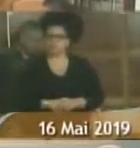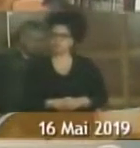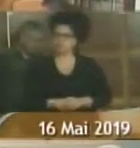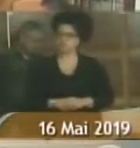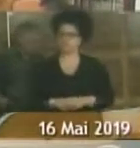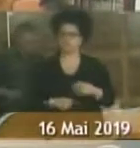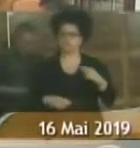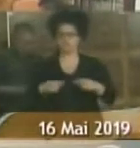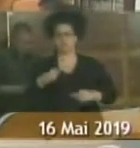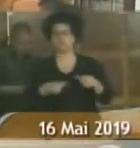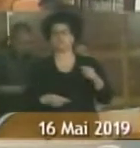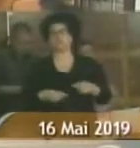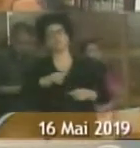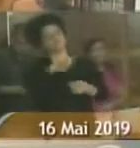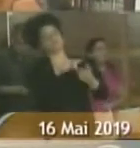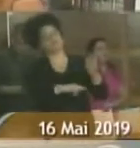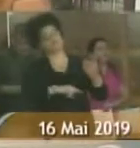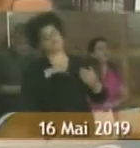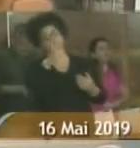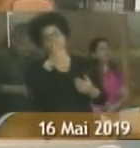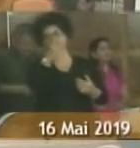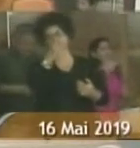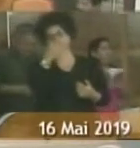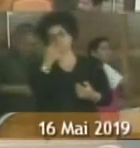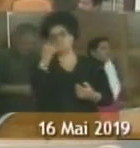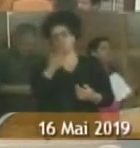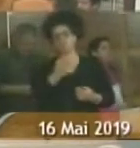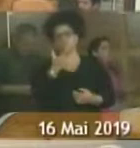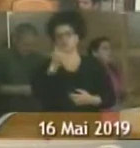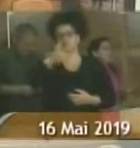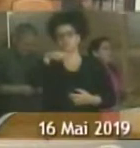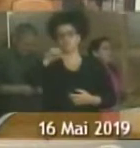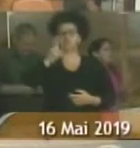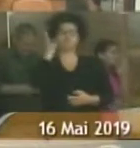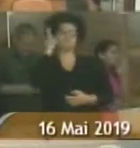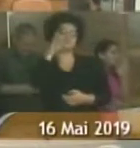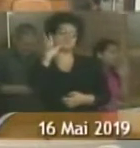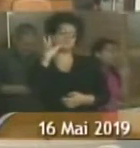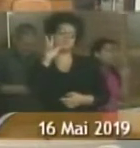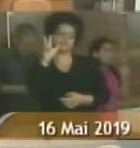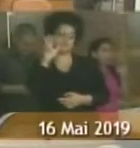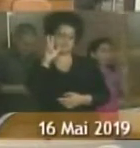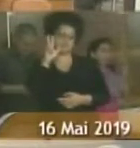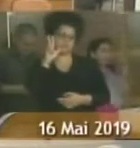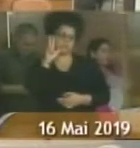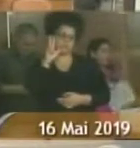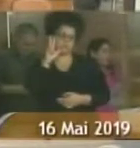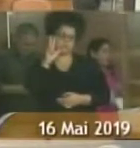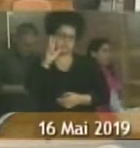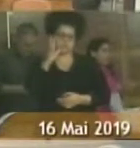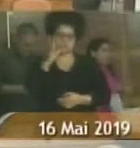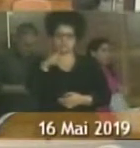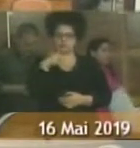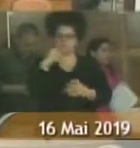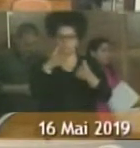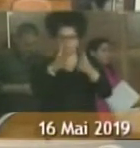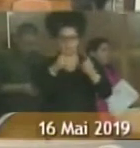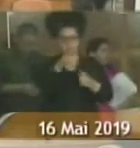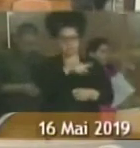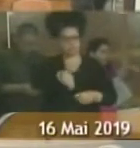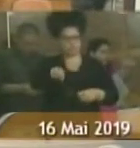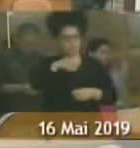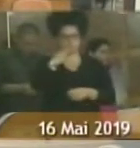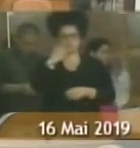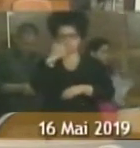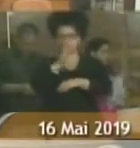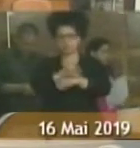Em discussão única, o requerimento número 174/2019, de autoria da vereadora Luciana Ferreira de Oliveira Valverde, solicitando à mesa diretora que seja justificado